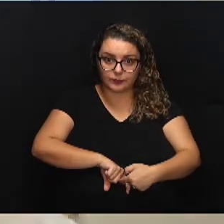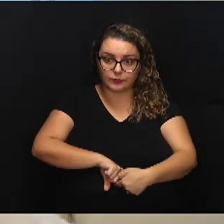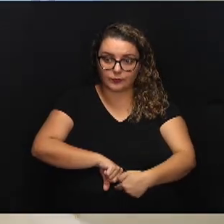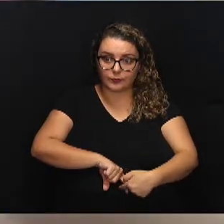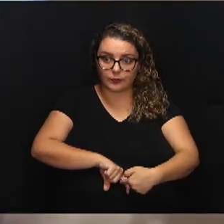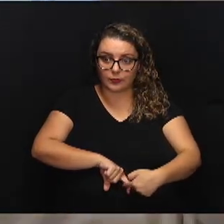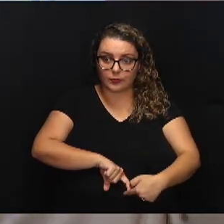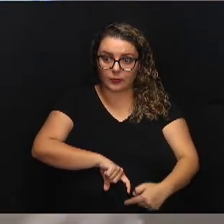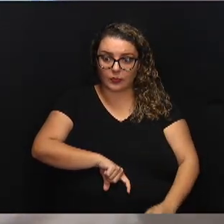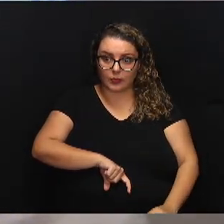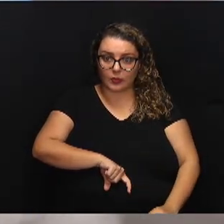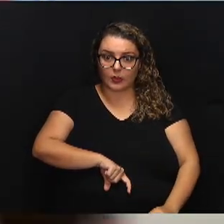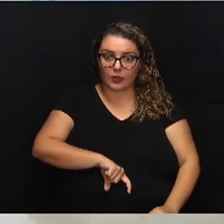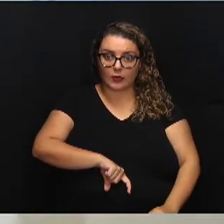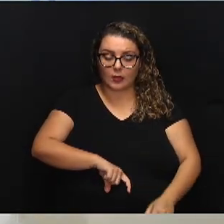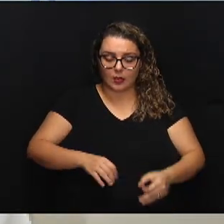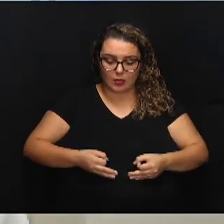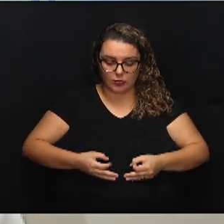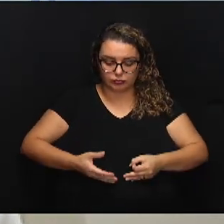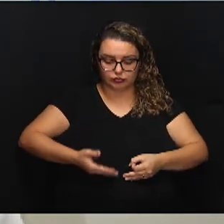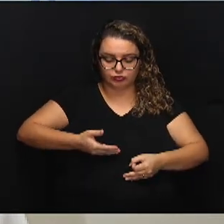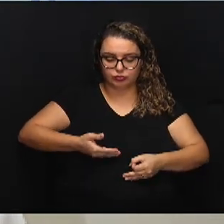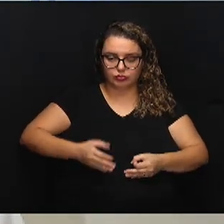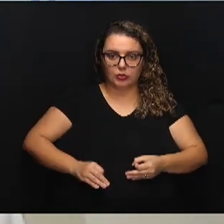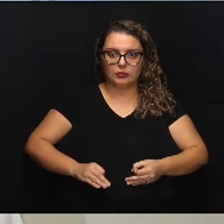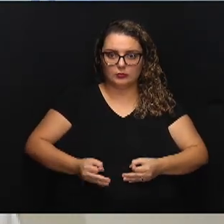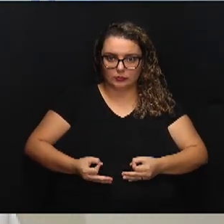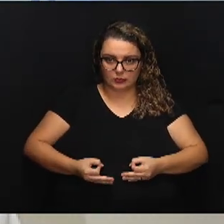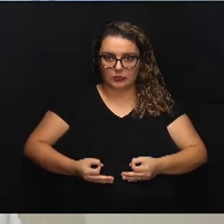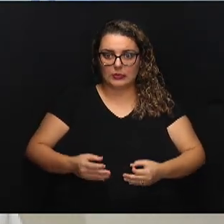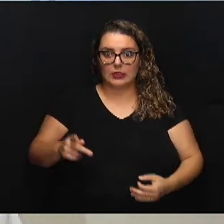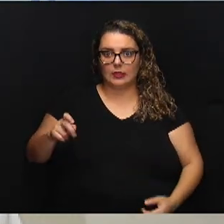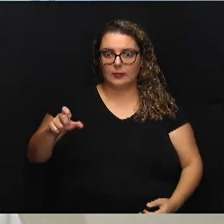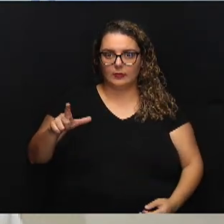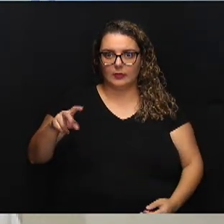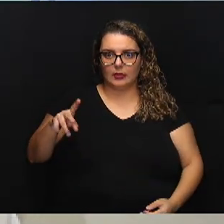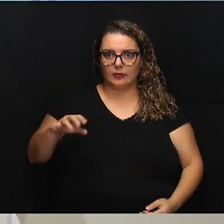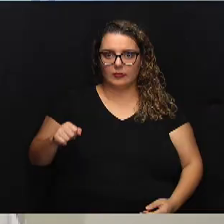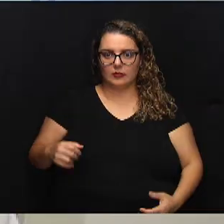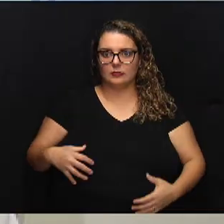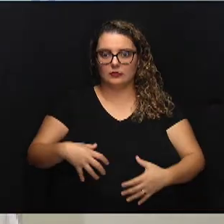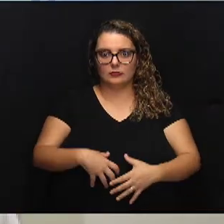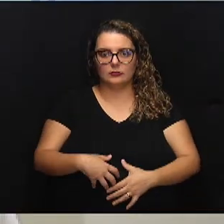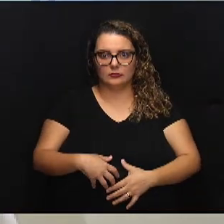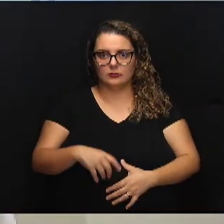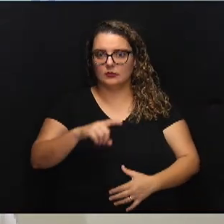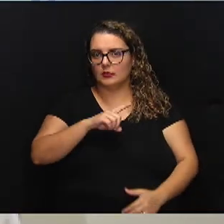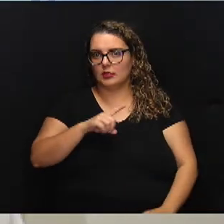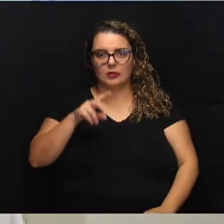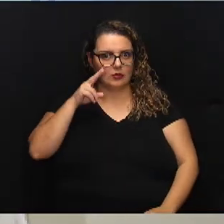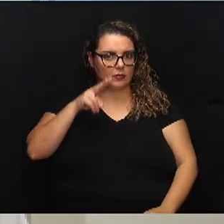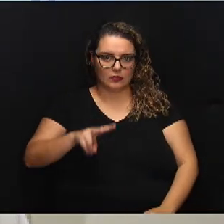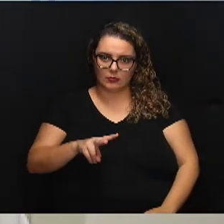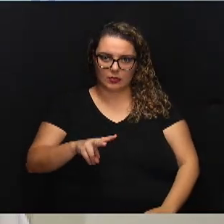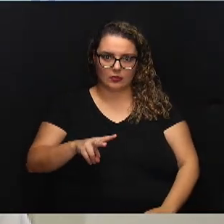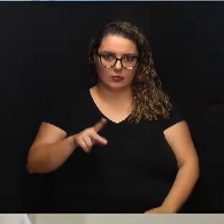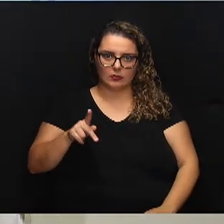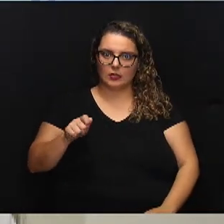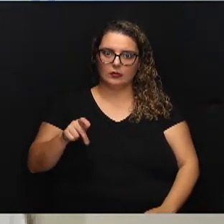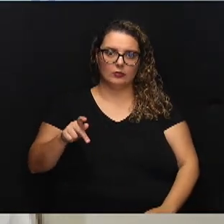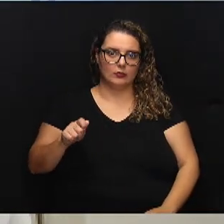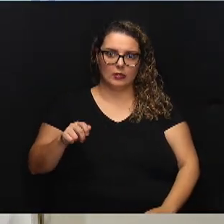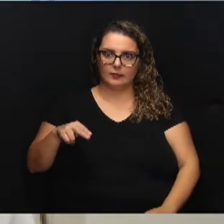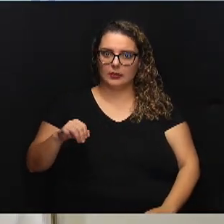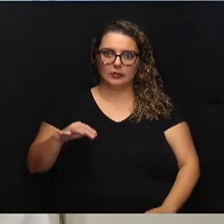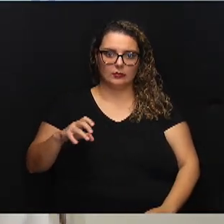Os ovários já são lá em cima, ficam na cavidade pélvica intraabdominal, não sendo passível de avaliação pelo Papa Nicolau.